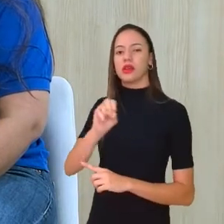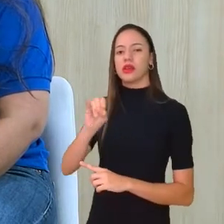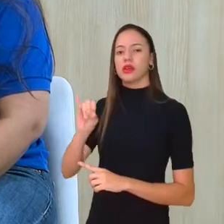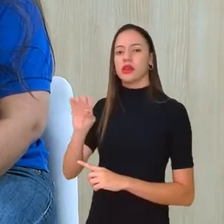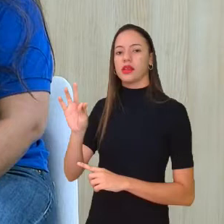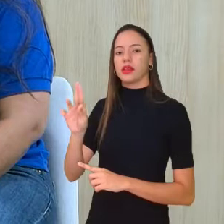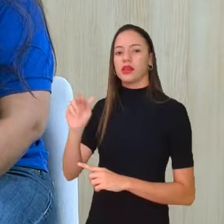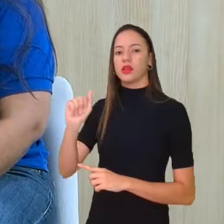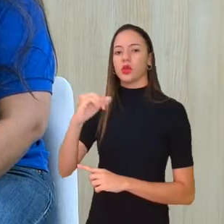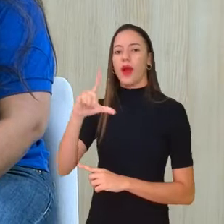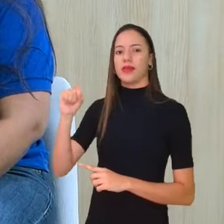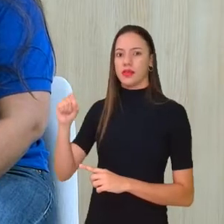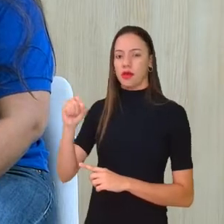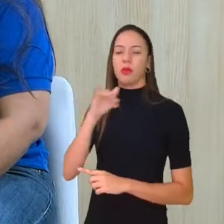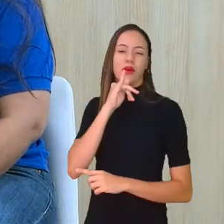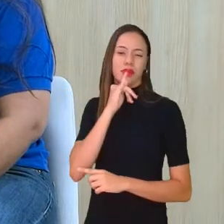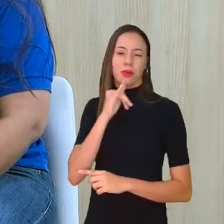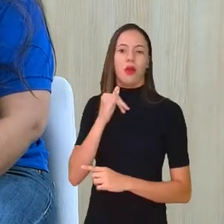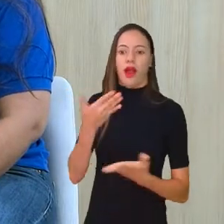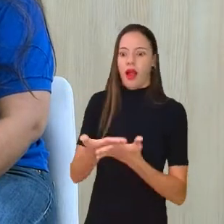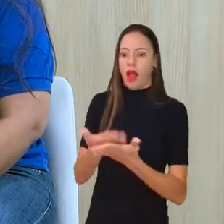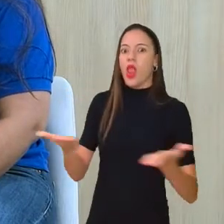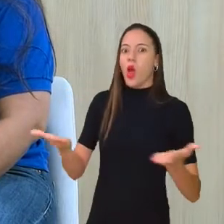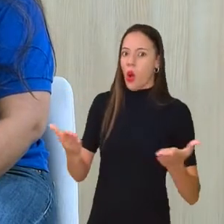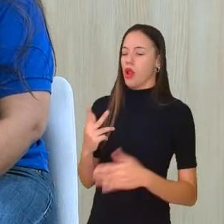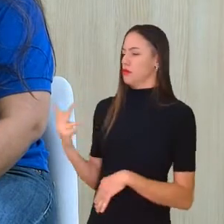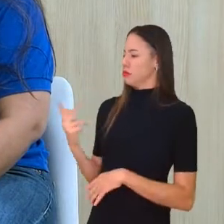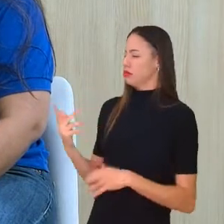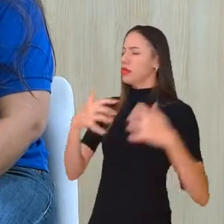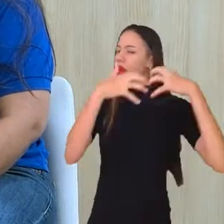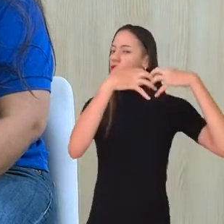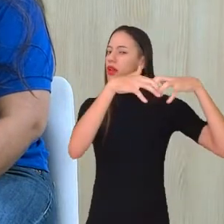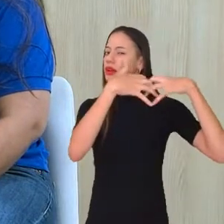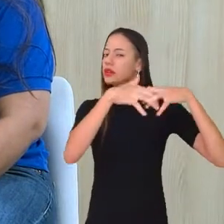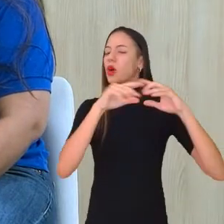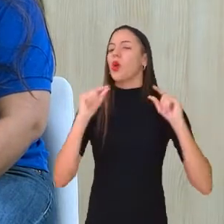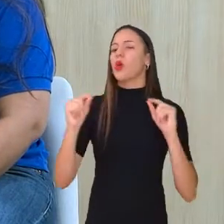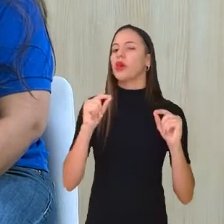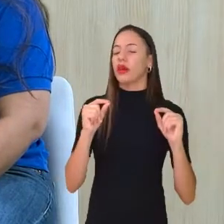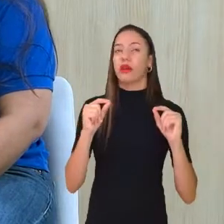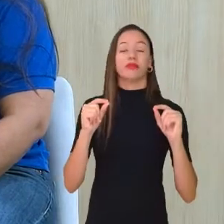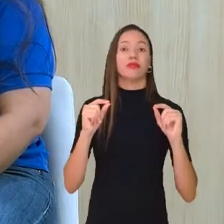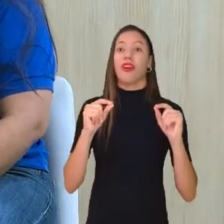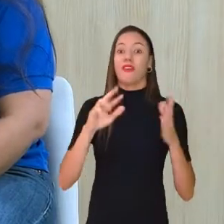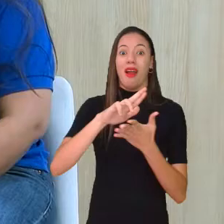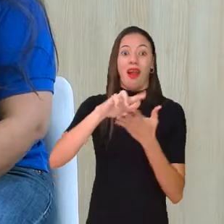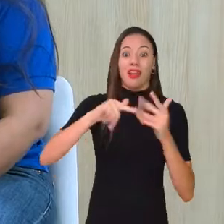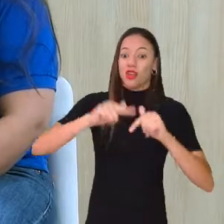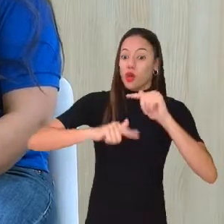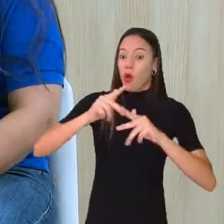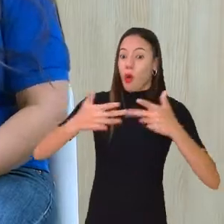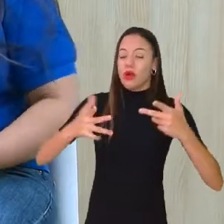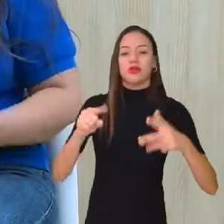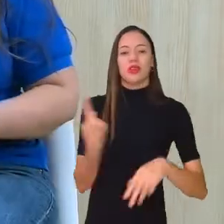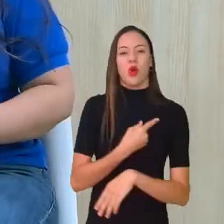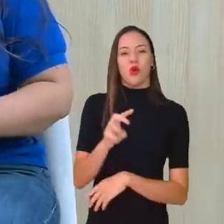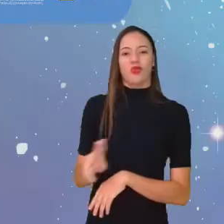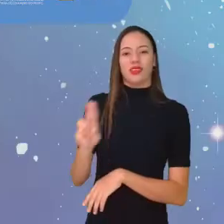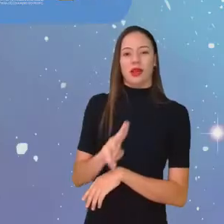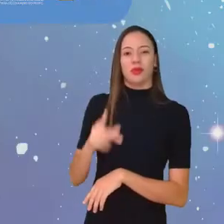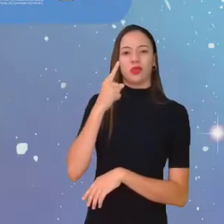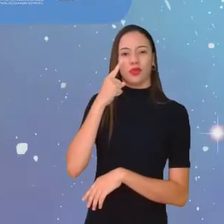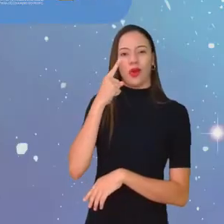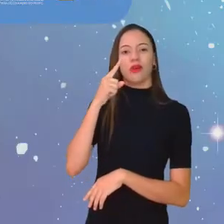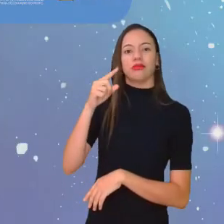aula que você está vendo. Eu e a professora Carla, a gente fez uma reflexão de quantas coisas nas nuvens a gente está utilizando. Dá uma olhadinha na tela